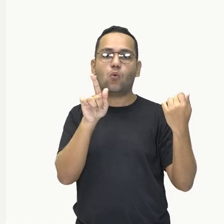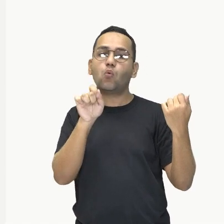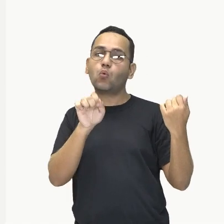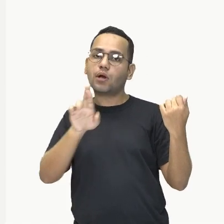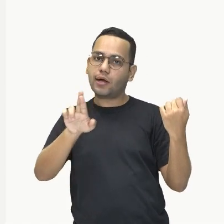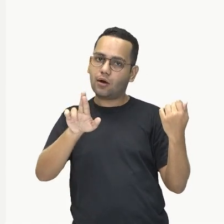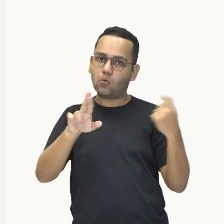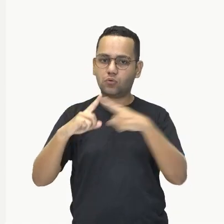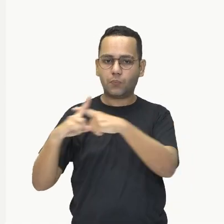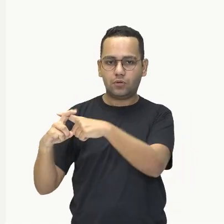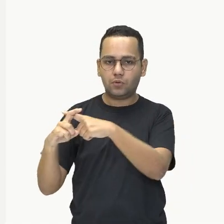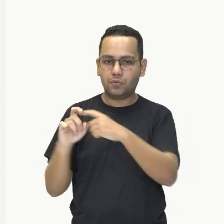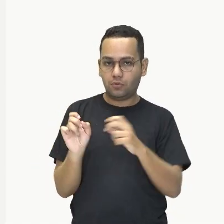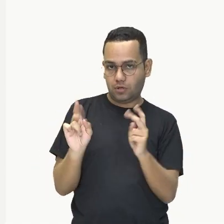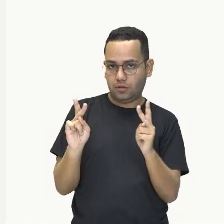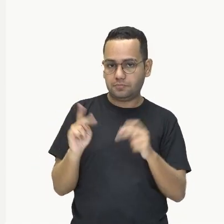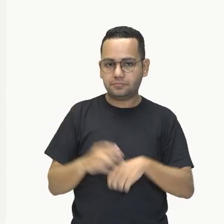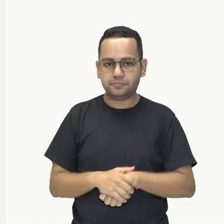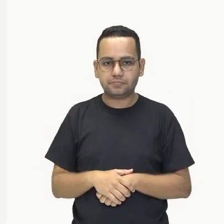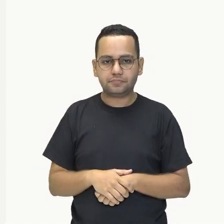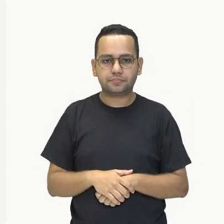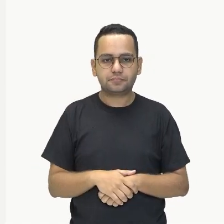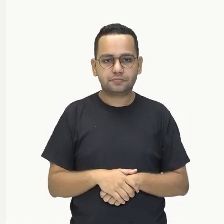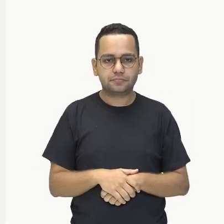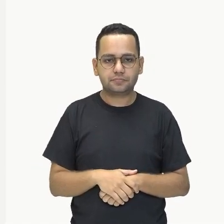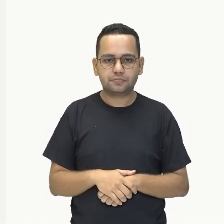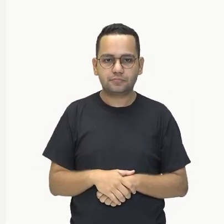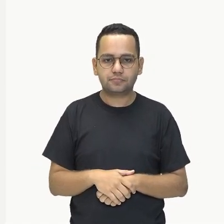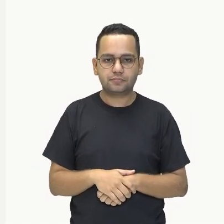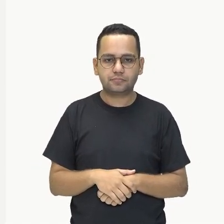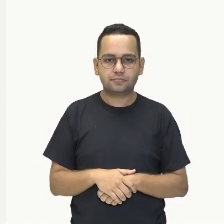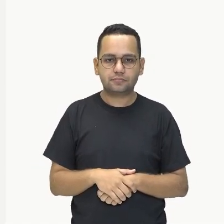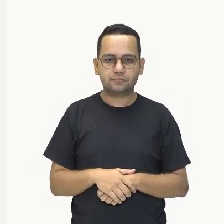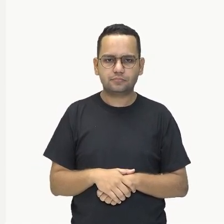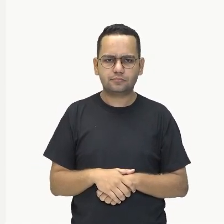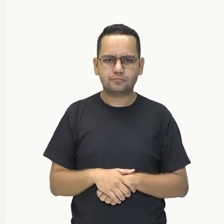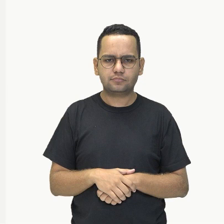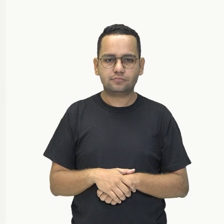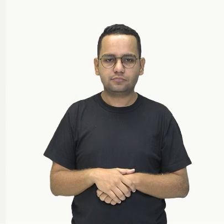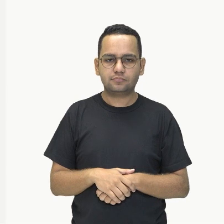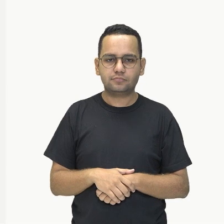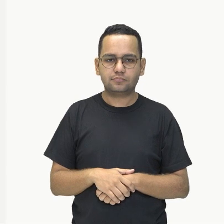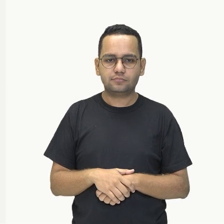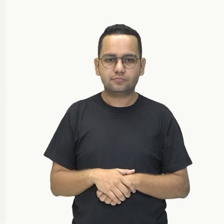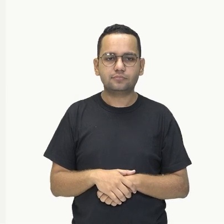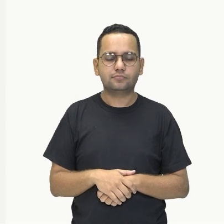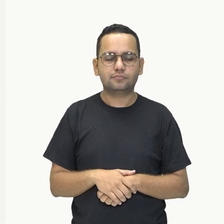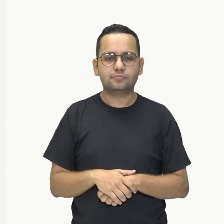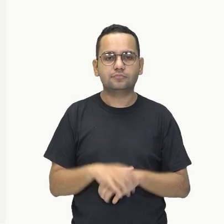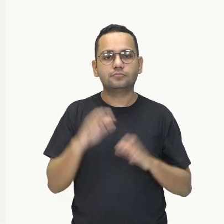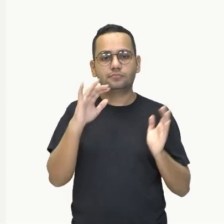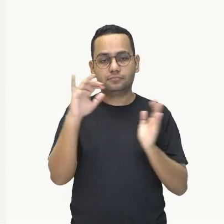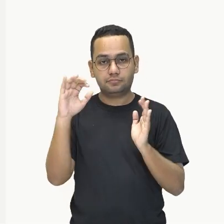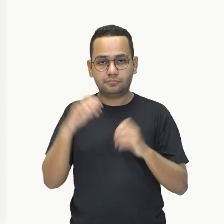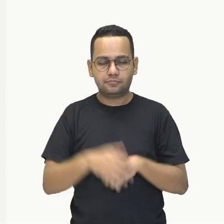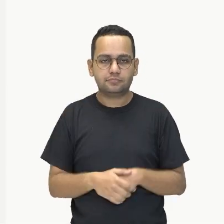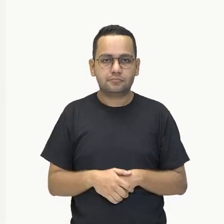Grau de um polinômio. O grau de um polinômio reduzido,